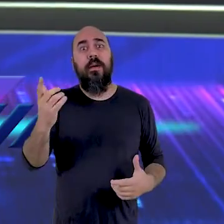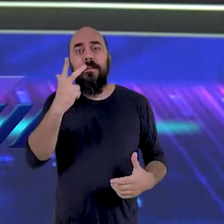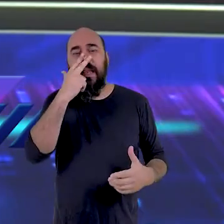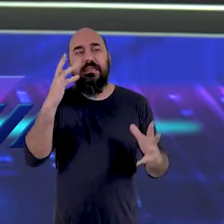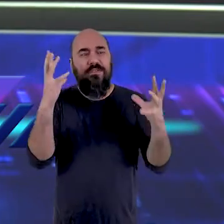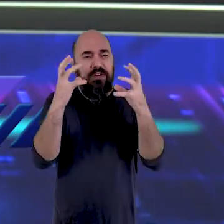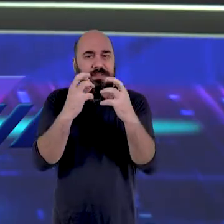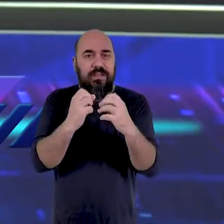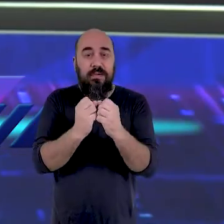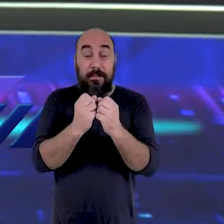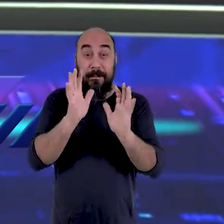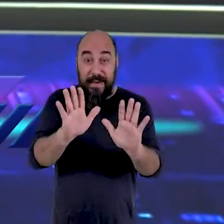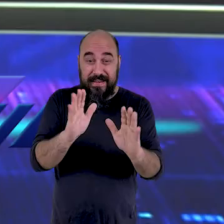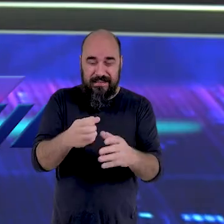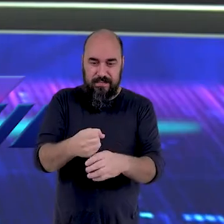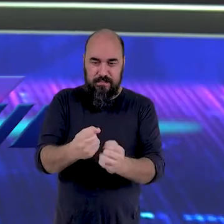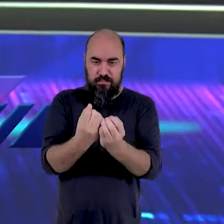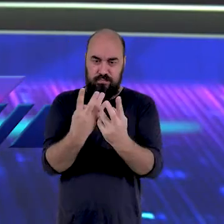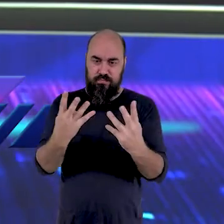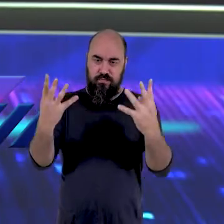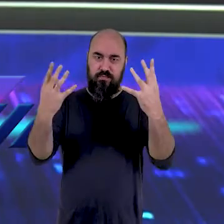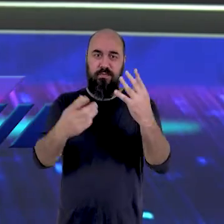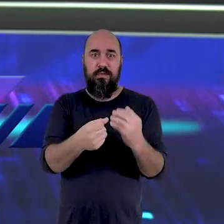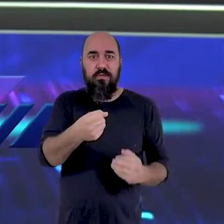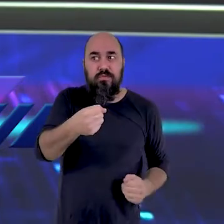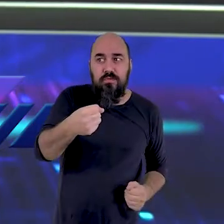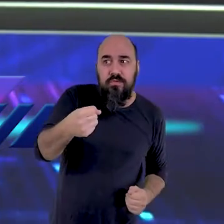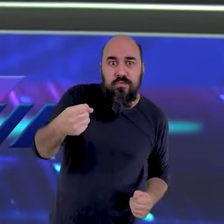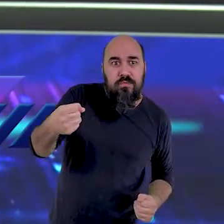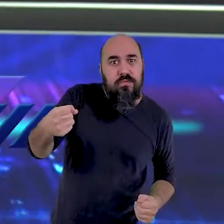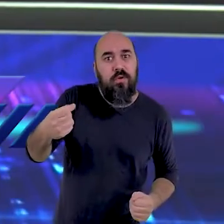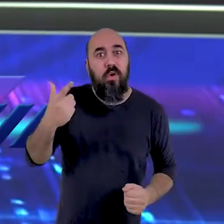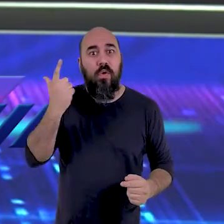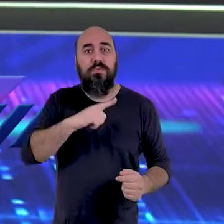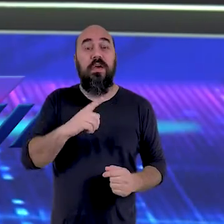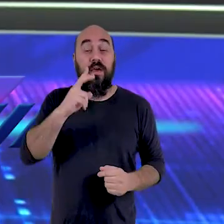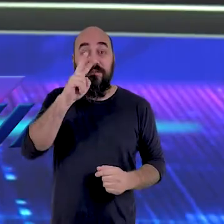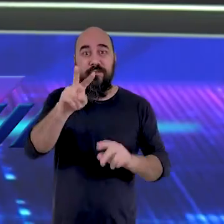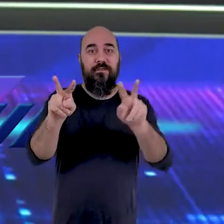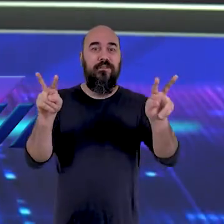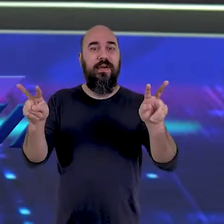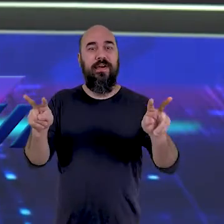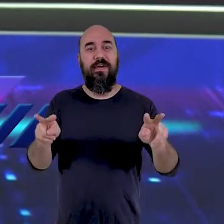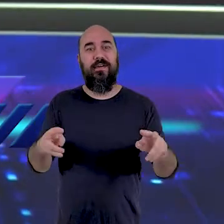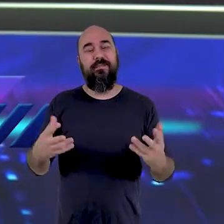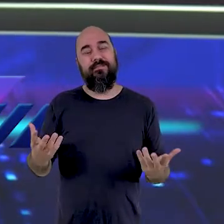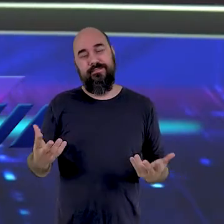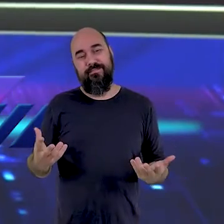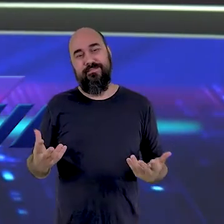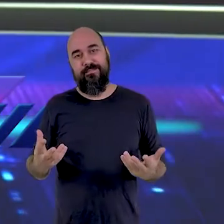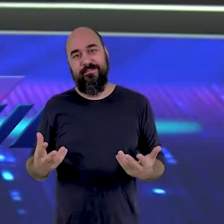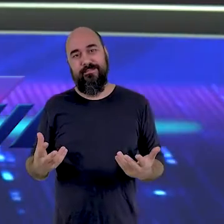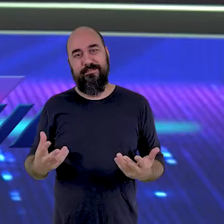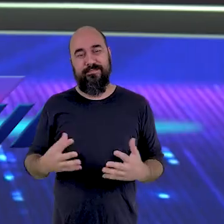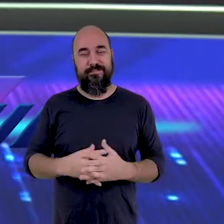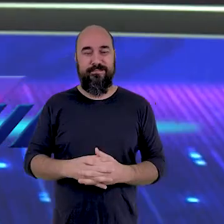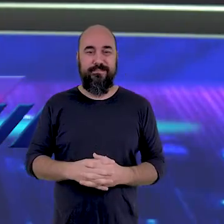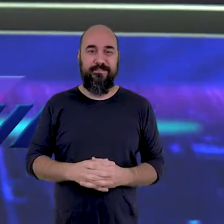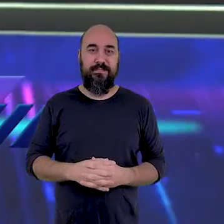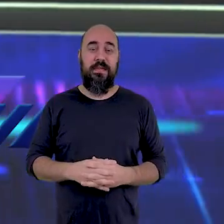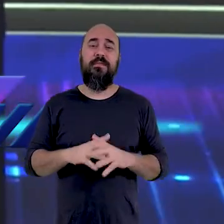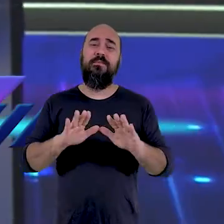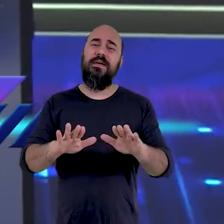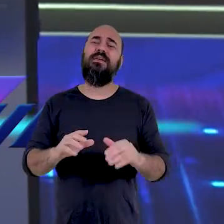compara as duas ramas de oliveira, como está escrito em Zacarias 4:11 e versículo 14.